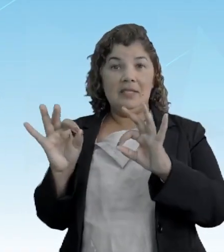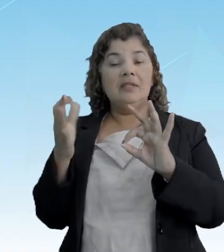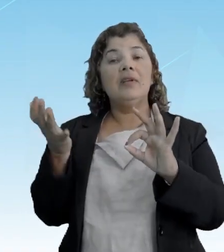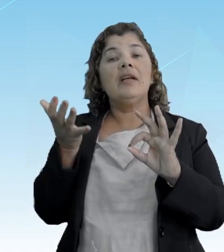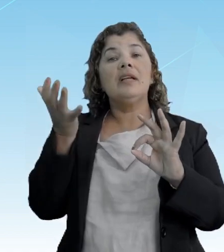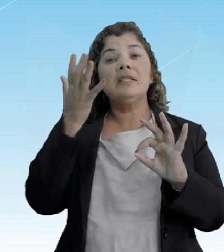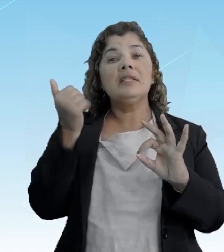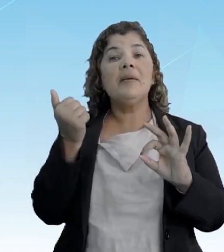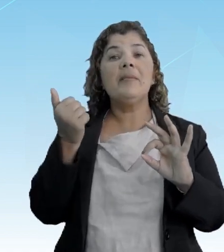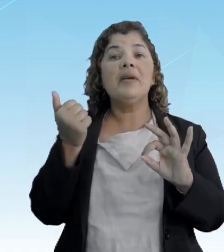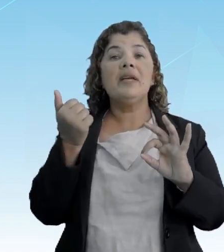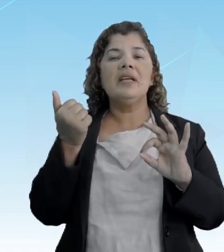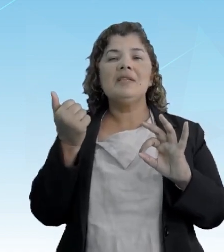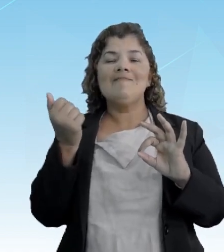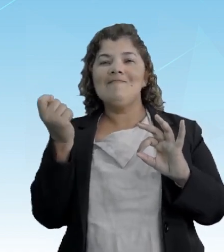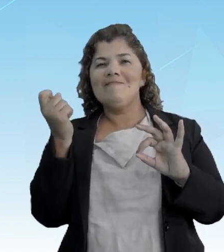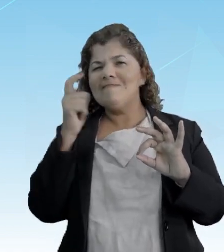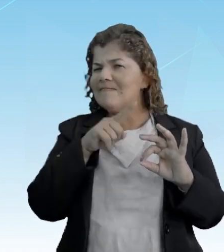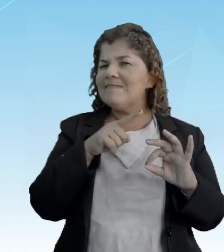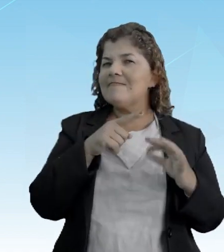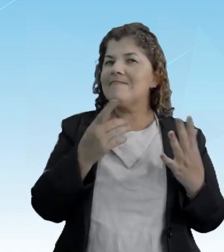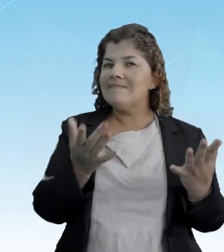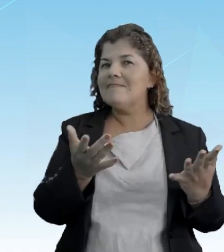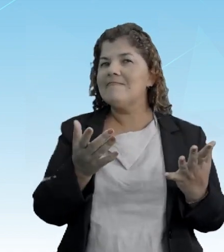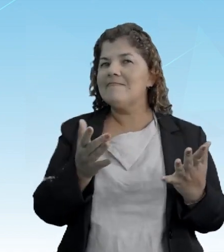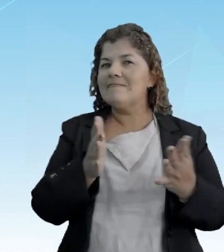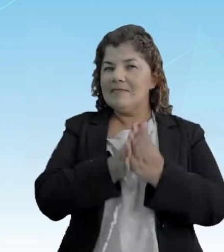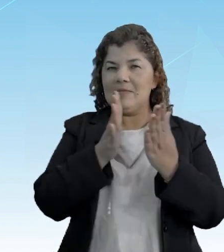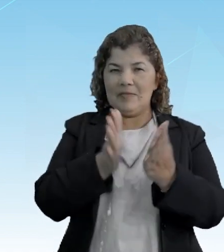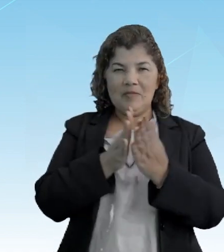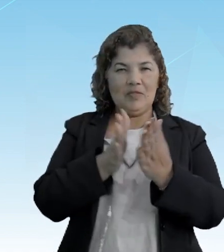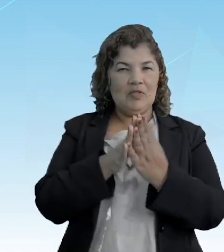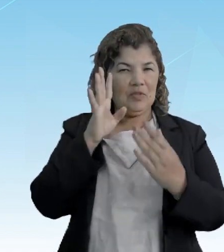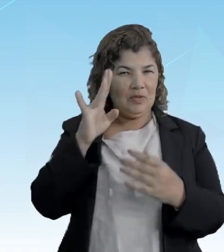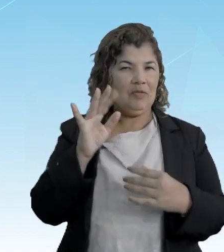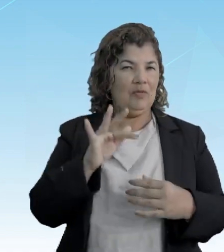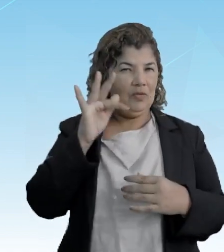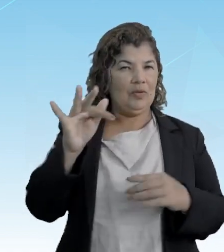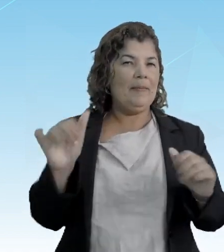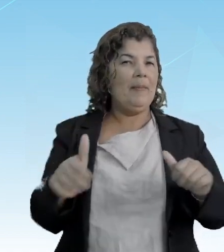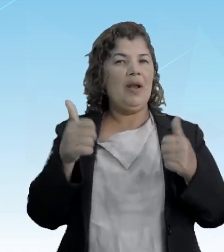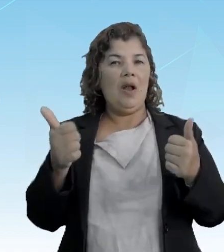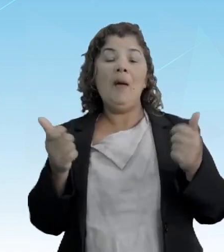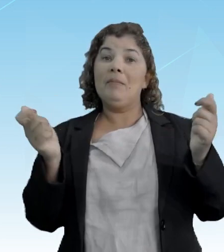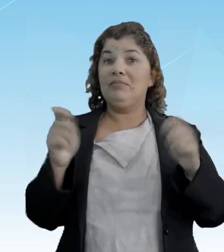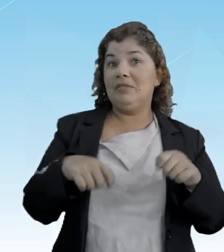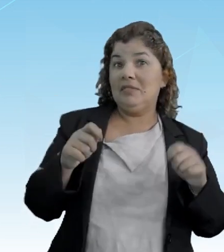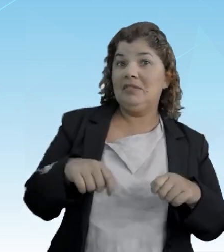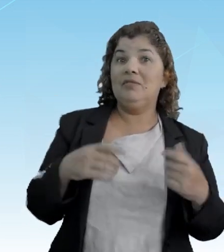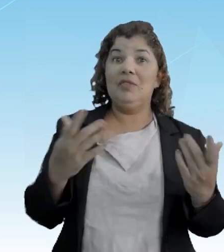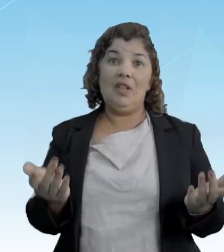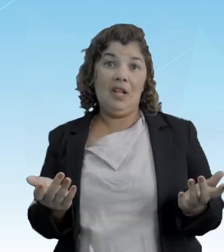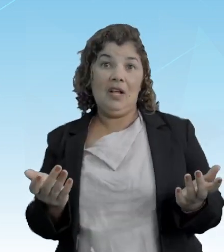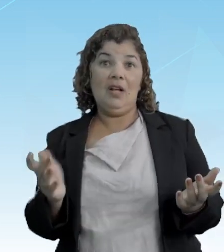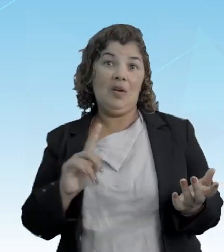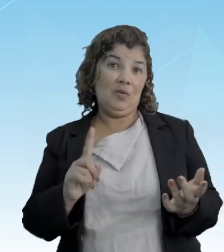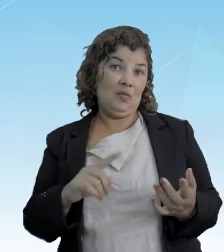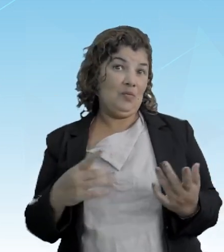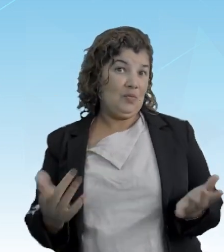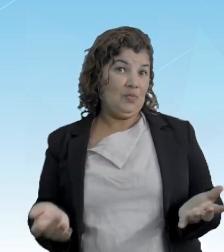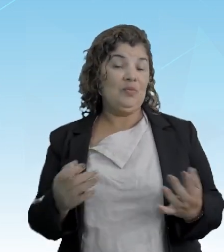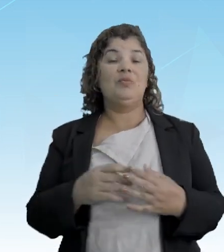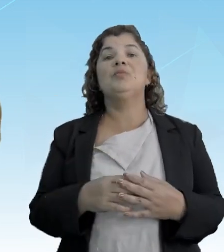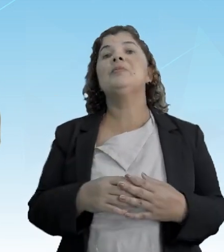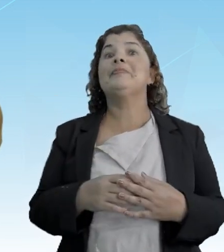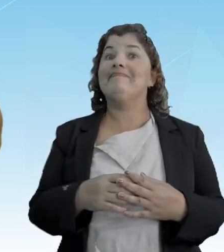o seguinte: é difícil para um pobre sonhar com um futuro melhor? É possível, aliás? É